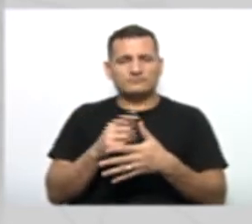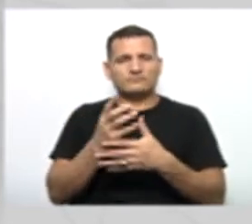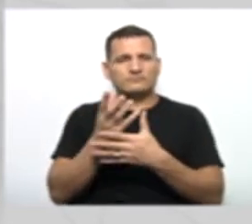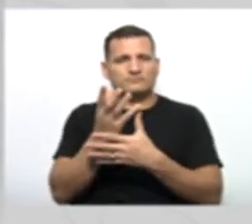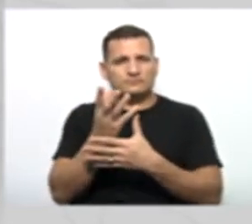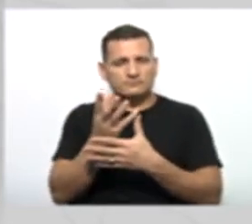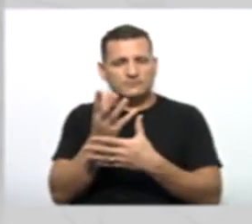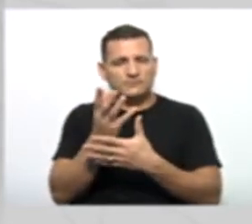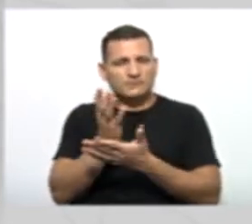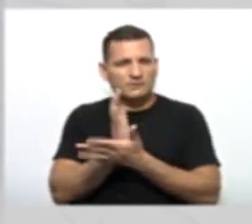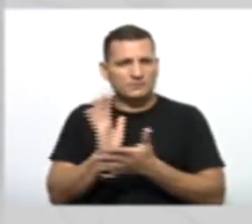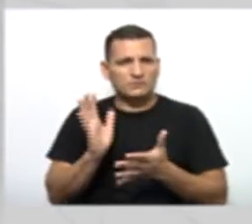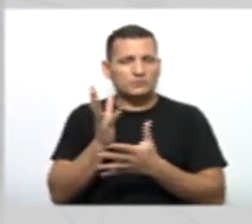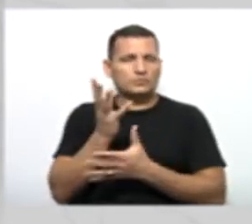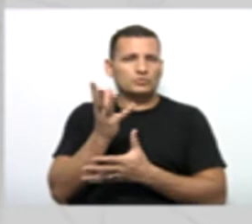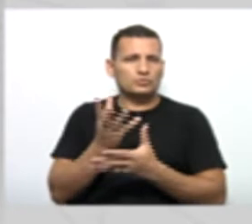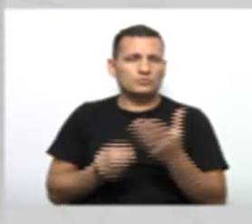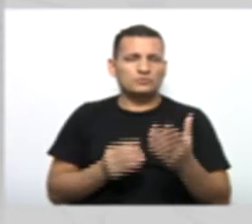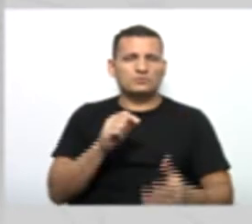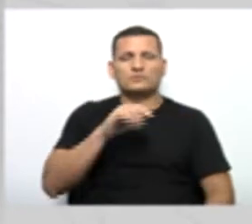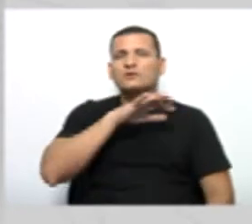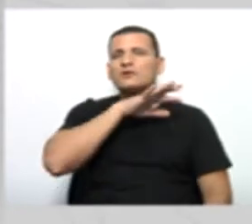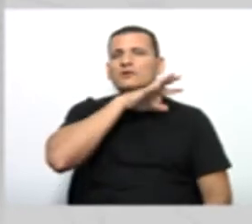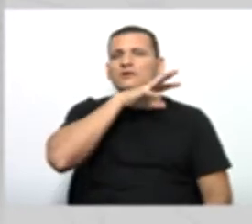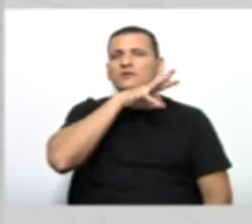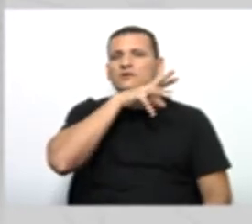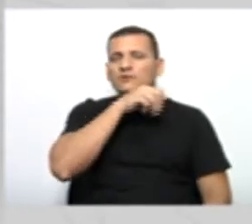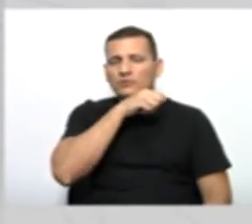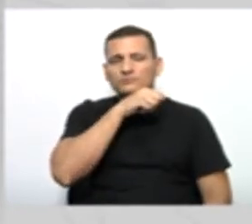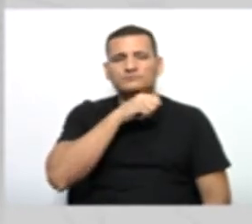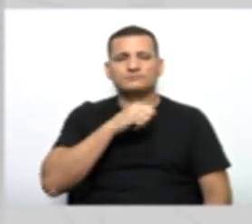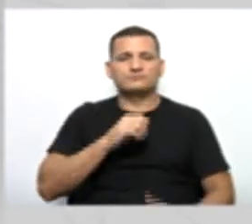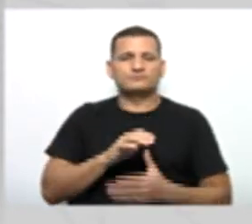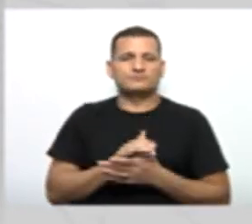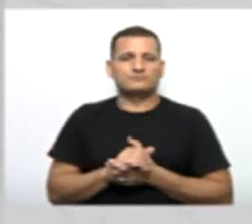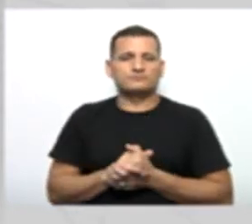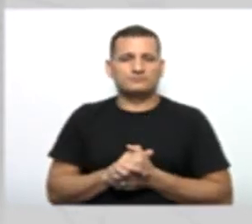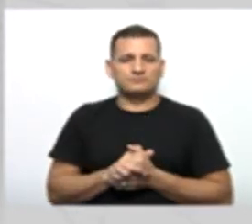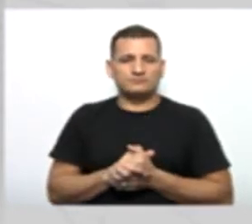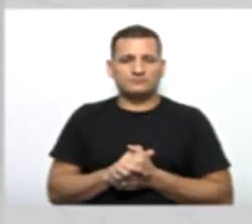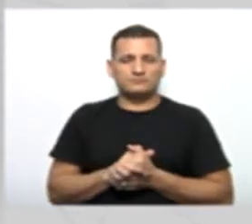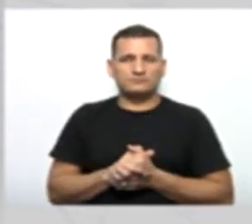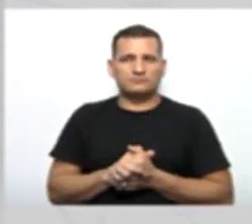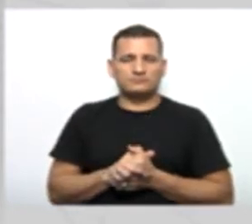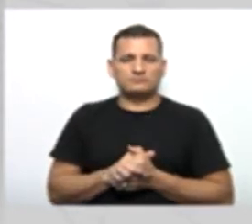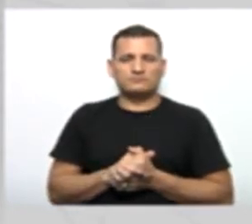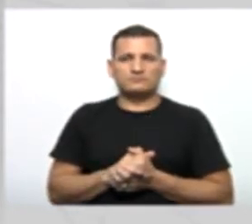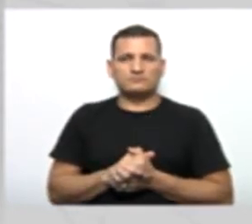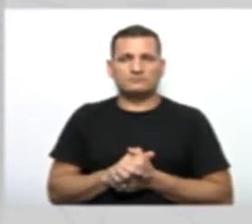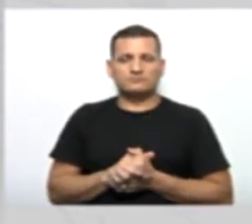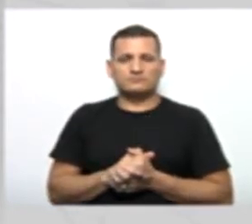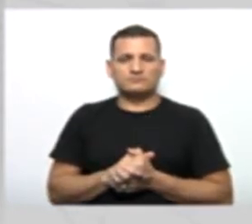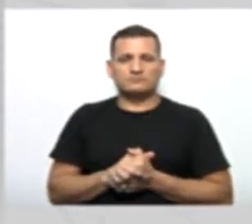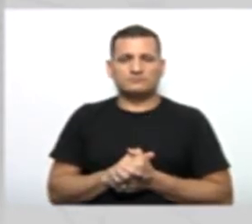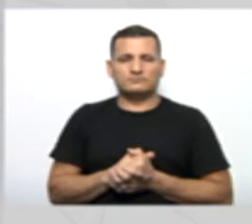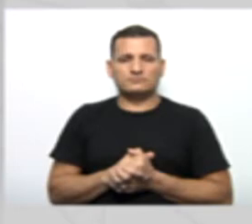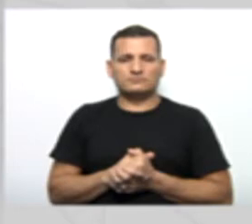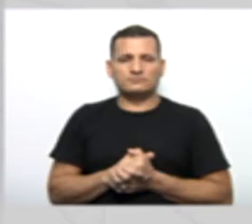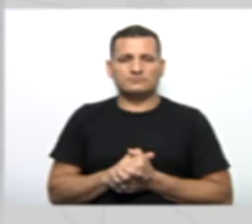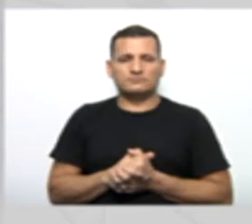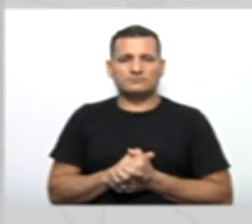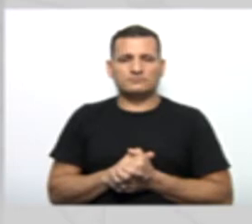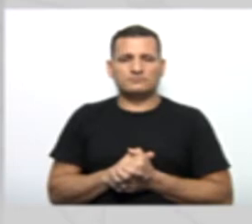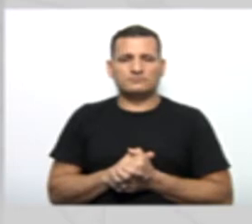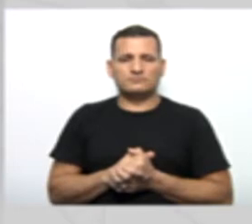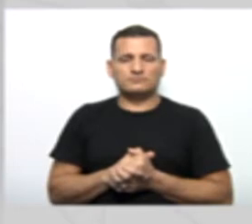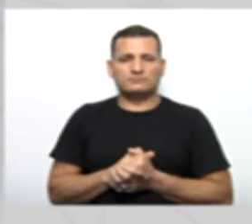manter as espécies, manter a biodiversidade, porque é deles que vai vir os futuros recursos que podemos explorar. É de bactérias